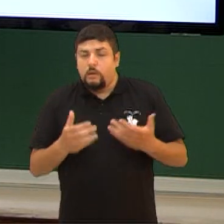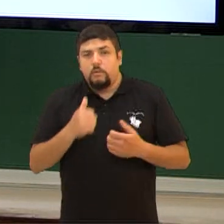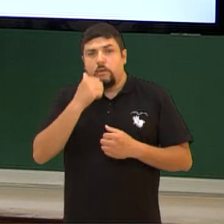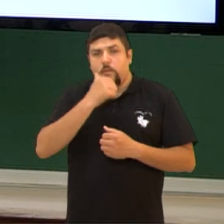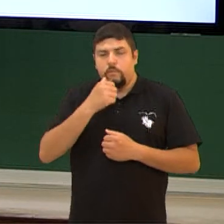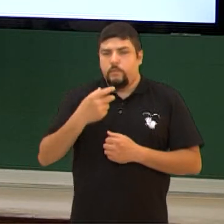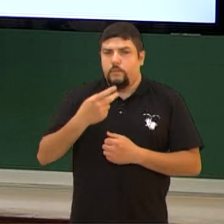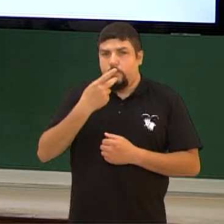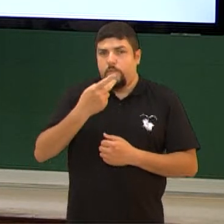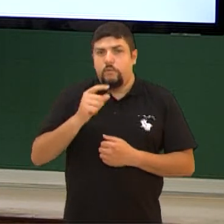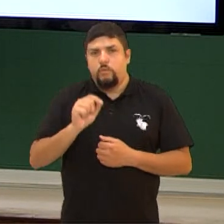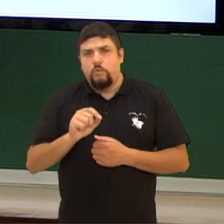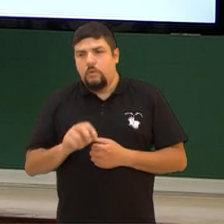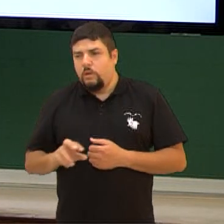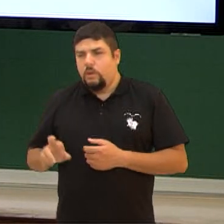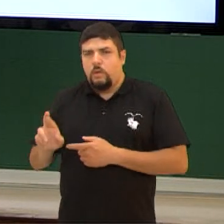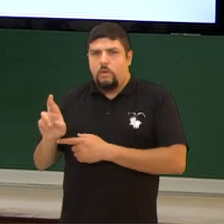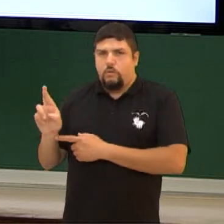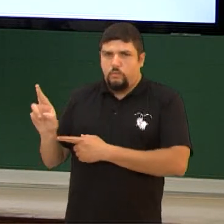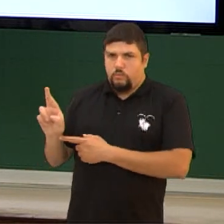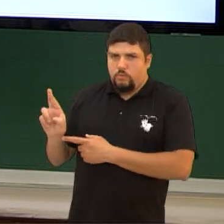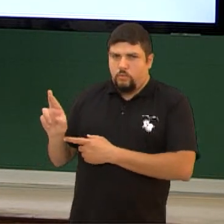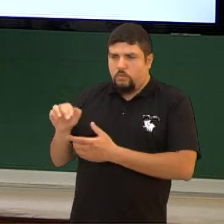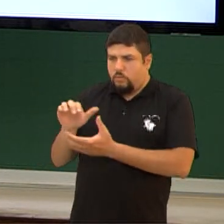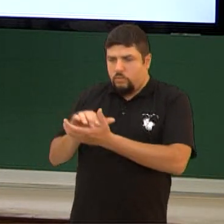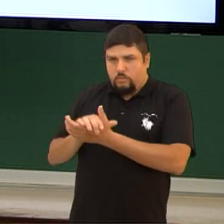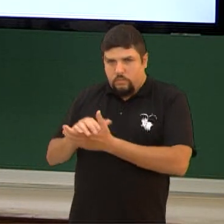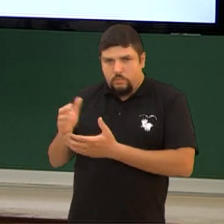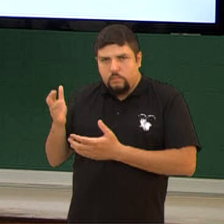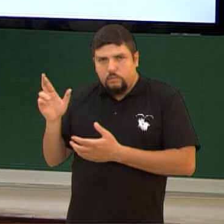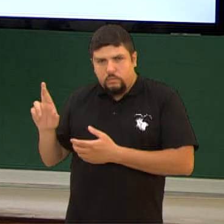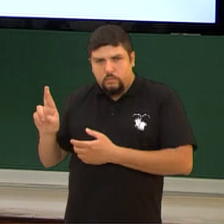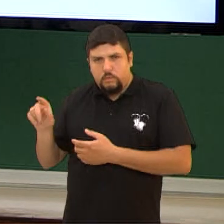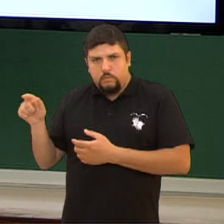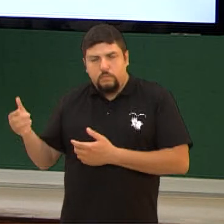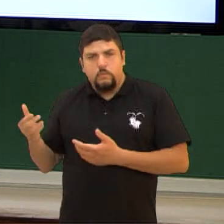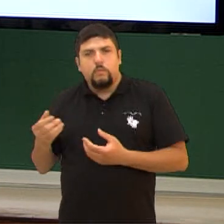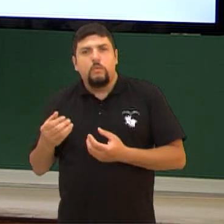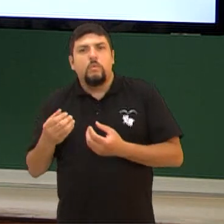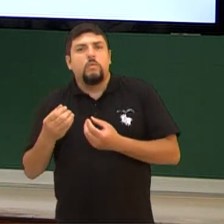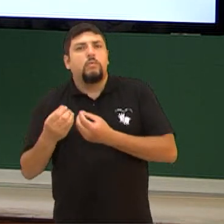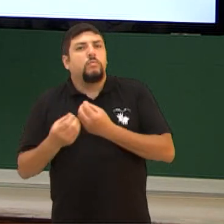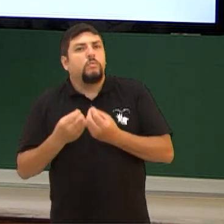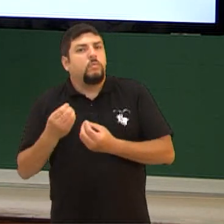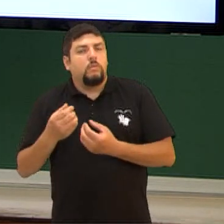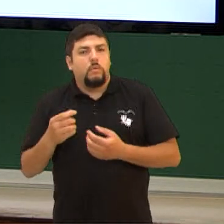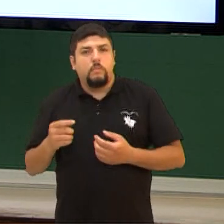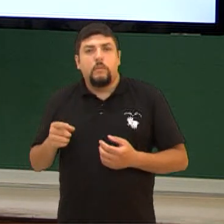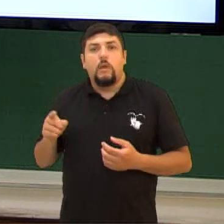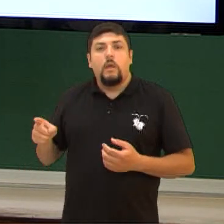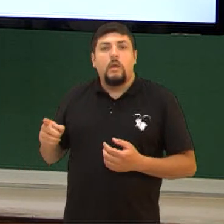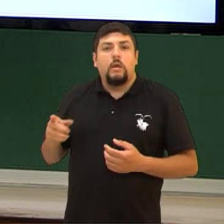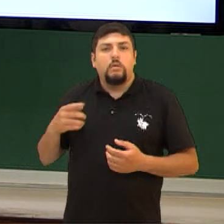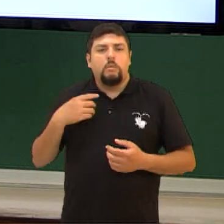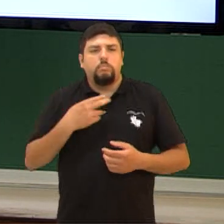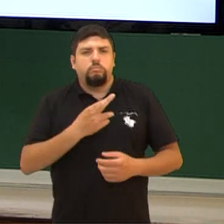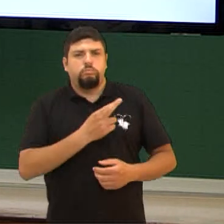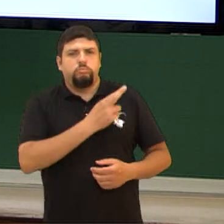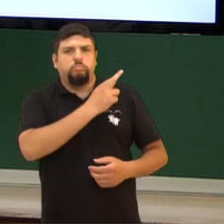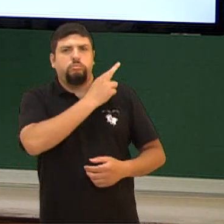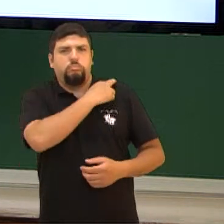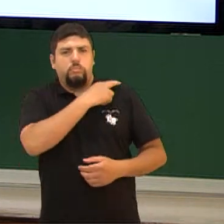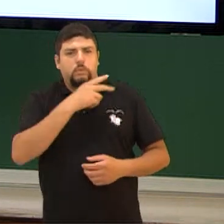o próprio Rochester, e o livro deixa isso muito claro, ele toma, inclusive, a tua própria, eu diria, responsabilidade como